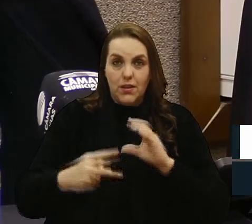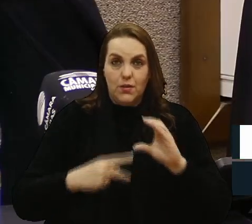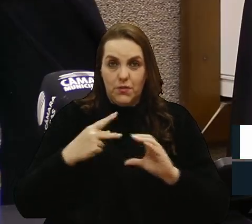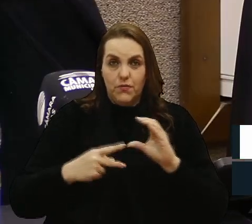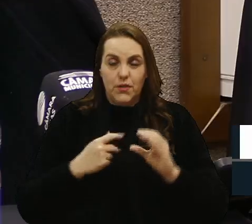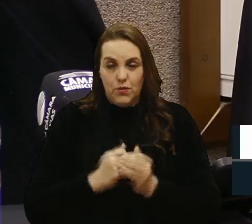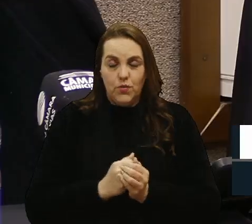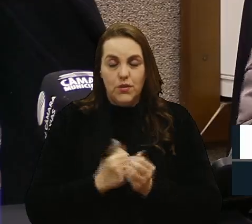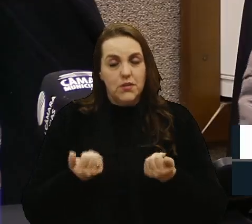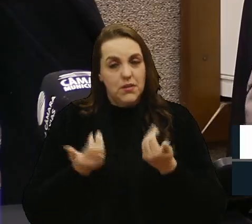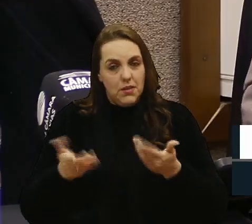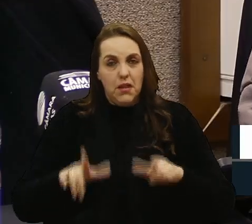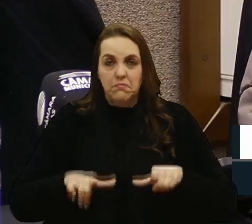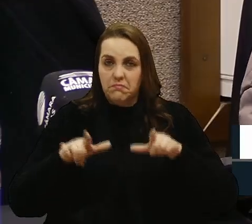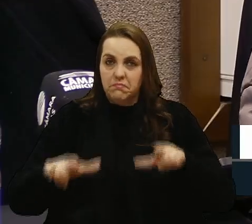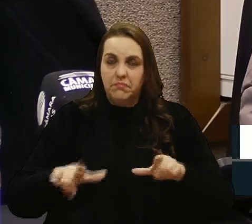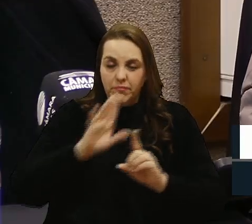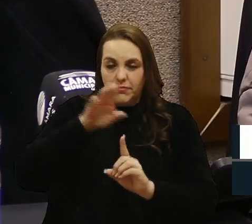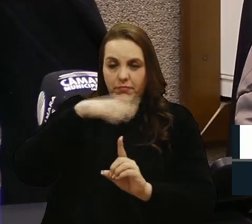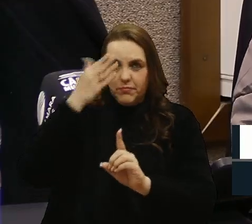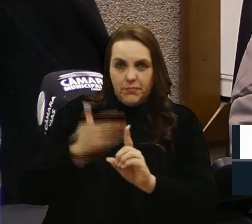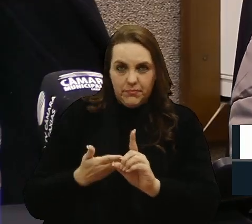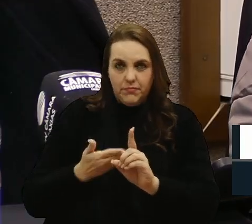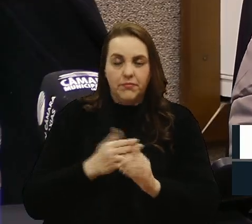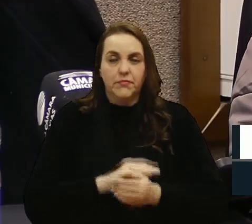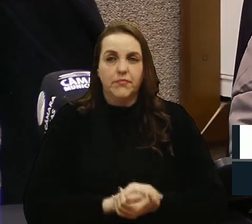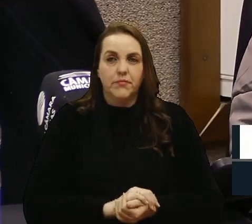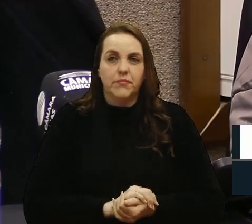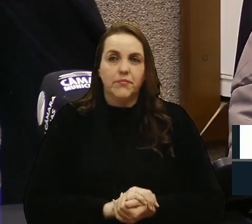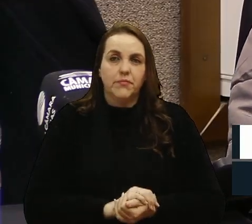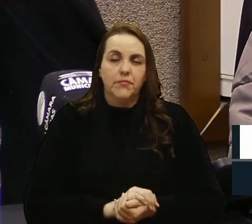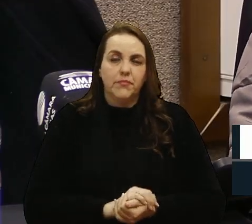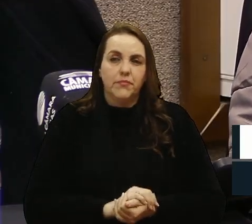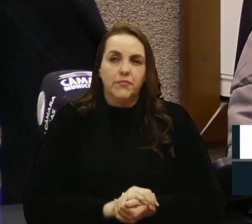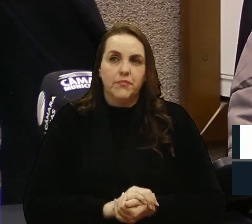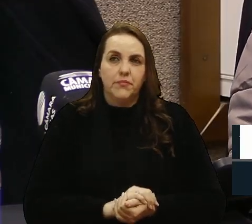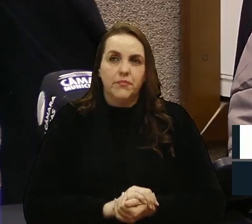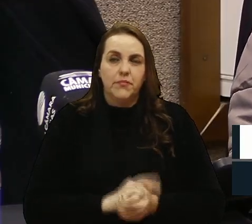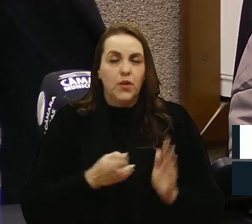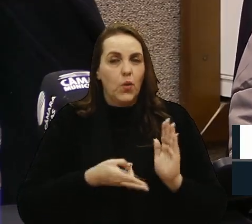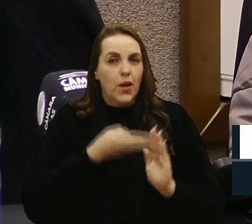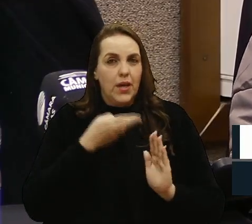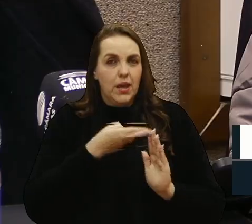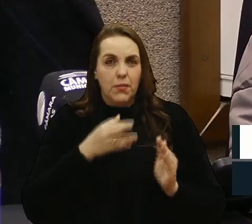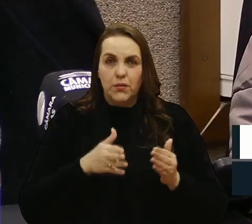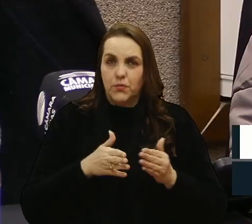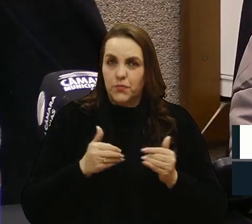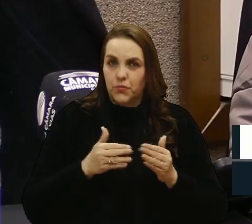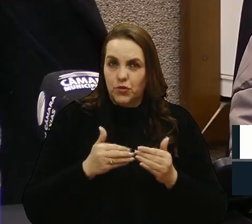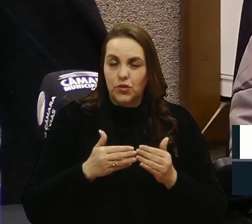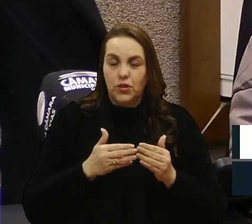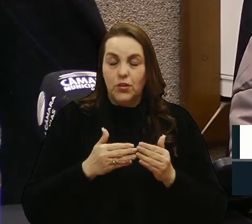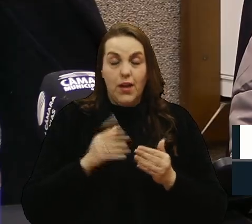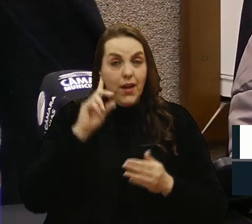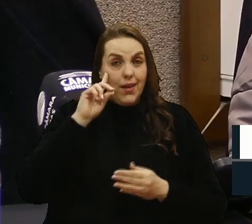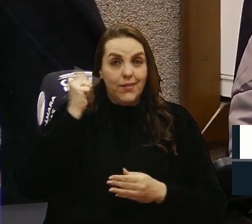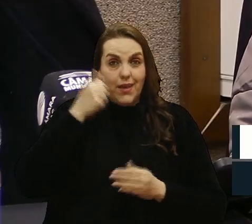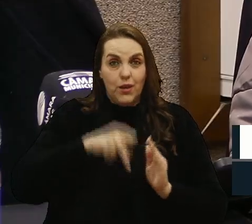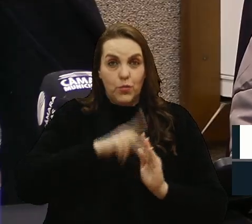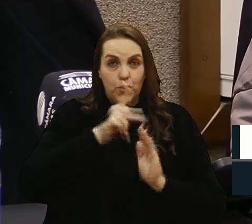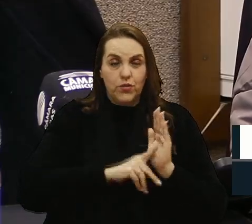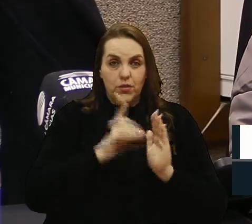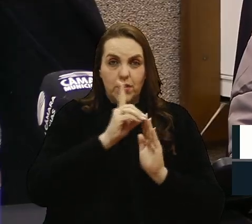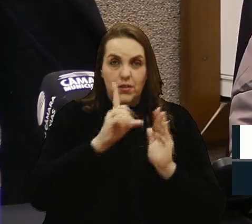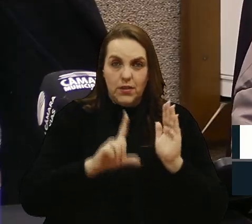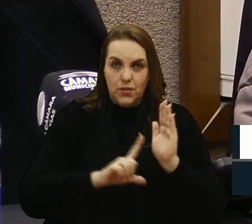a concessão de títulos honoríficos e outras honrarias. Os requerimentos necessários à iniciativa do projeto de decreto